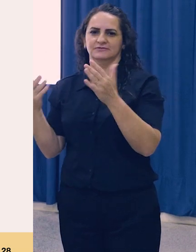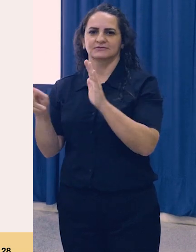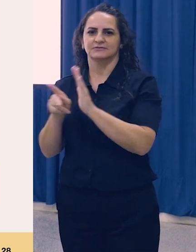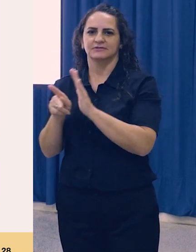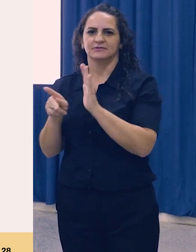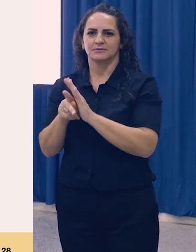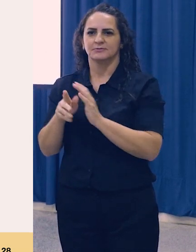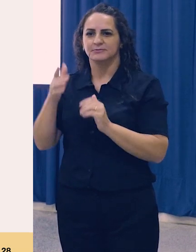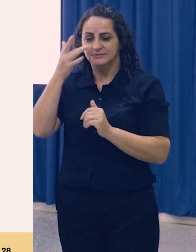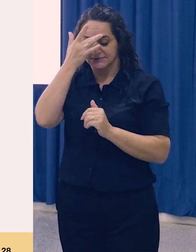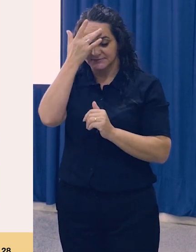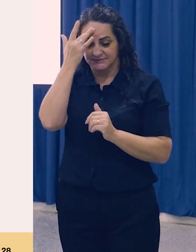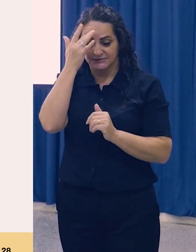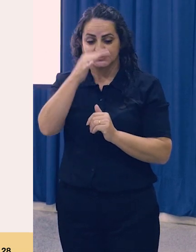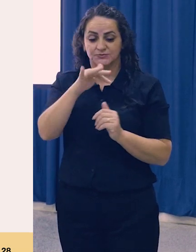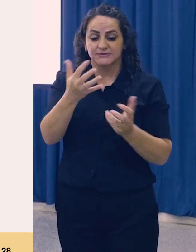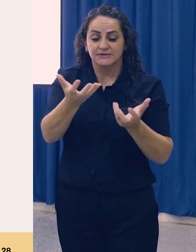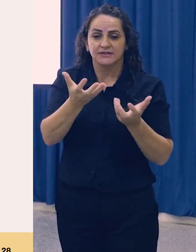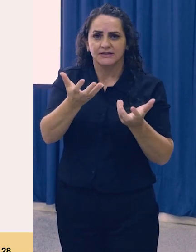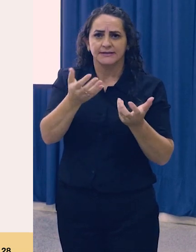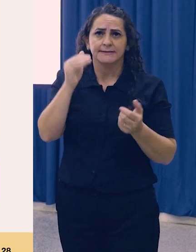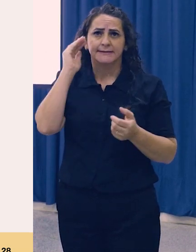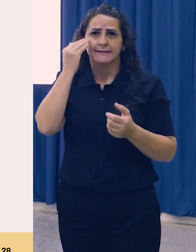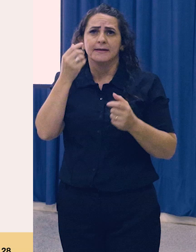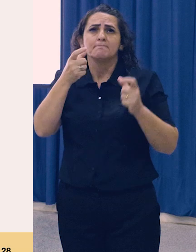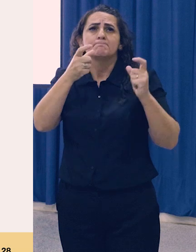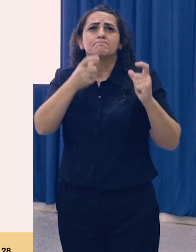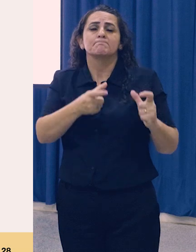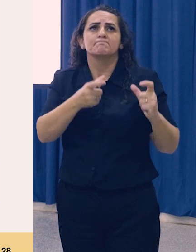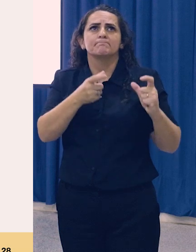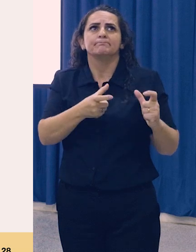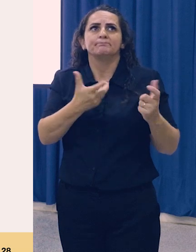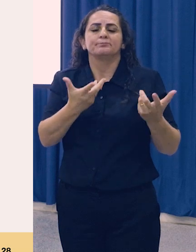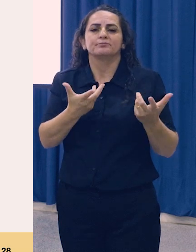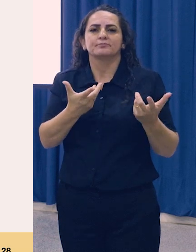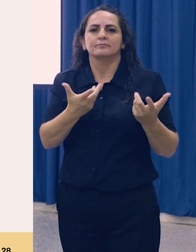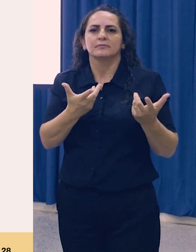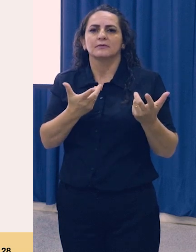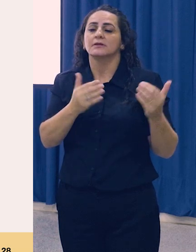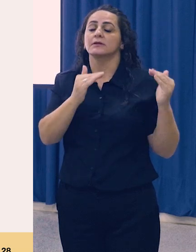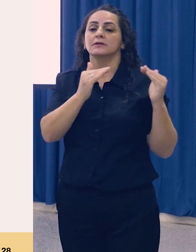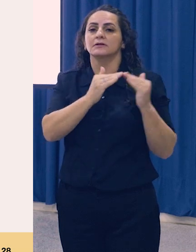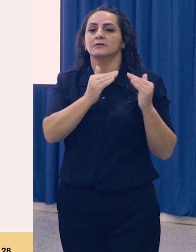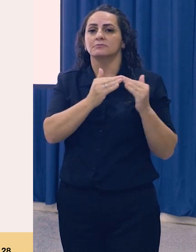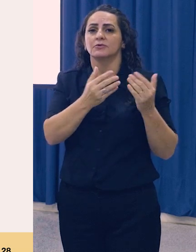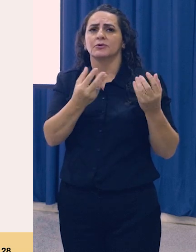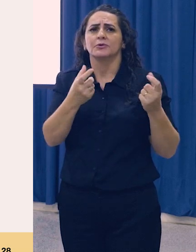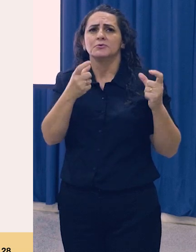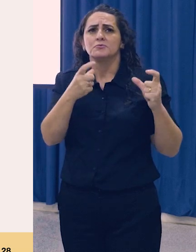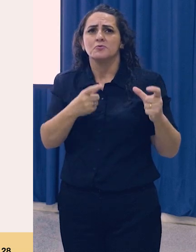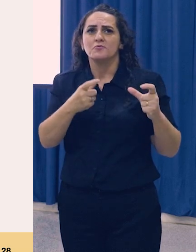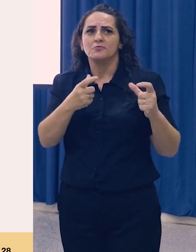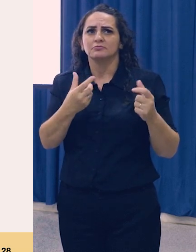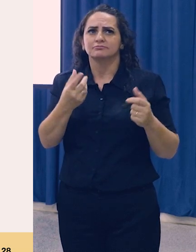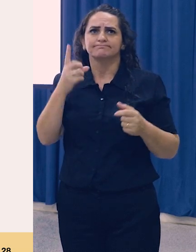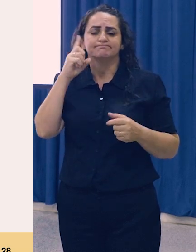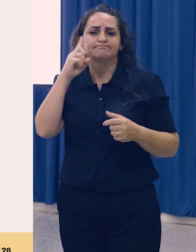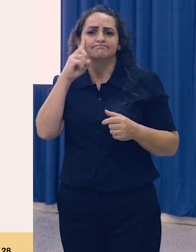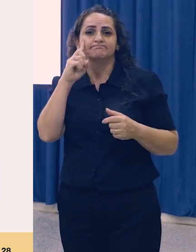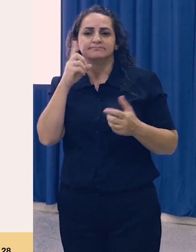precisa entender aonde eles habitam, né? Aonde eles costumam passar em sua